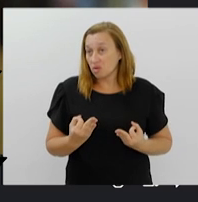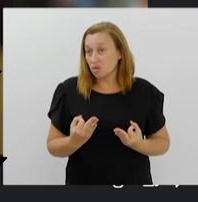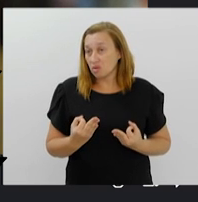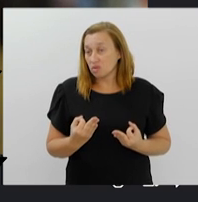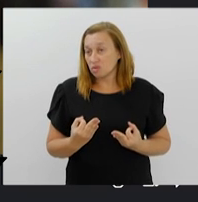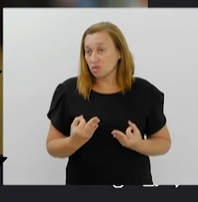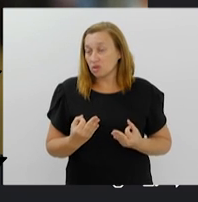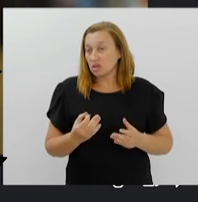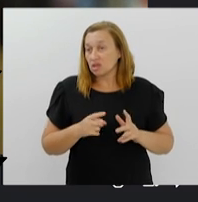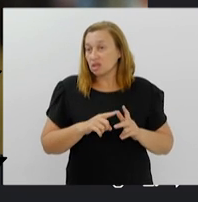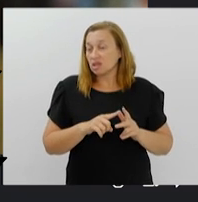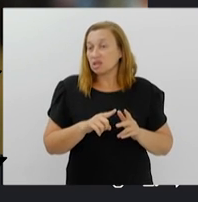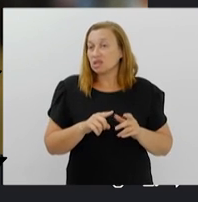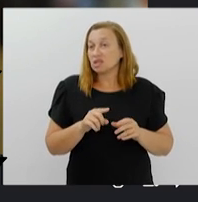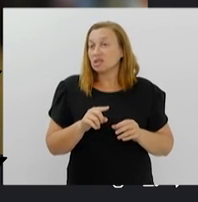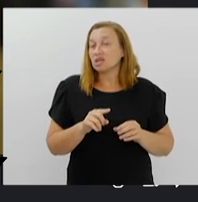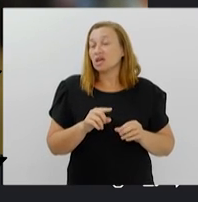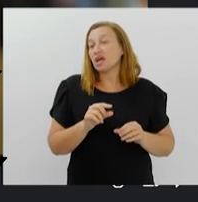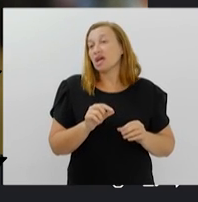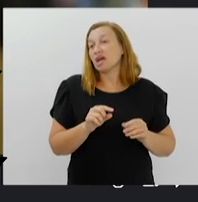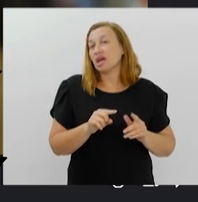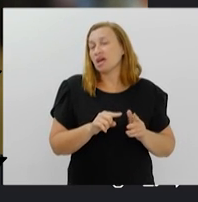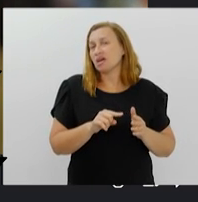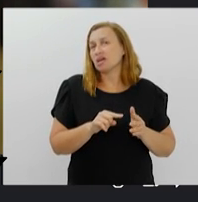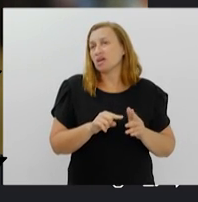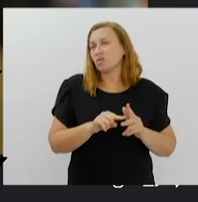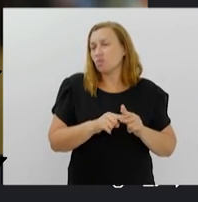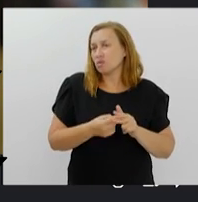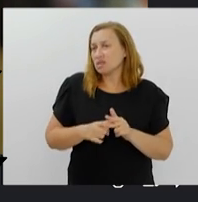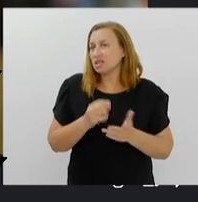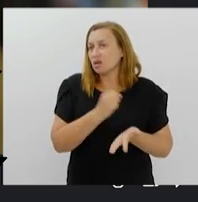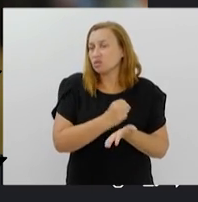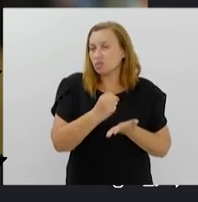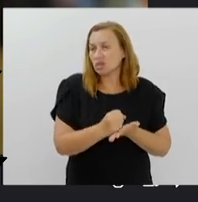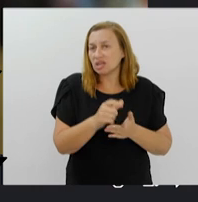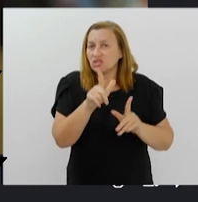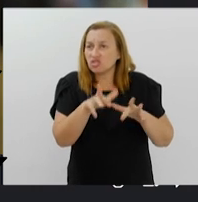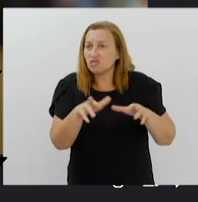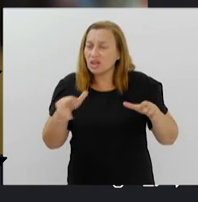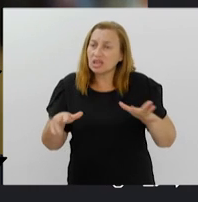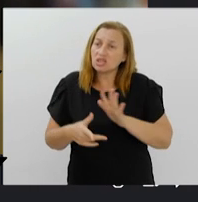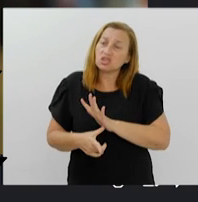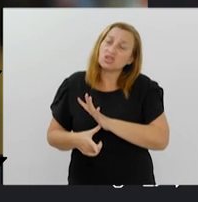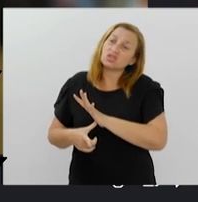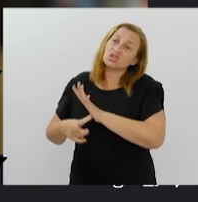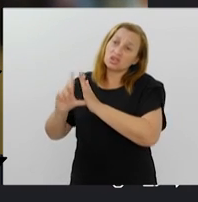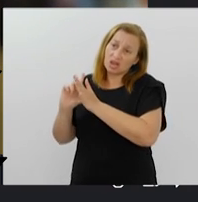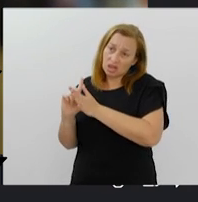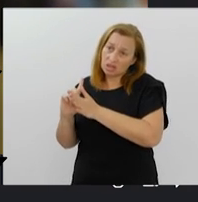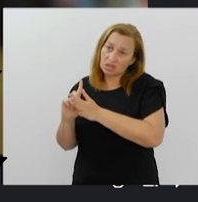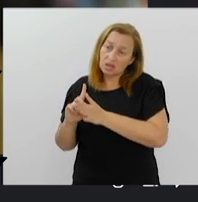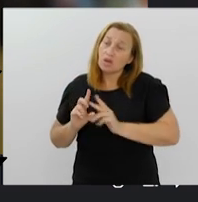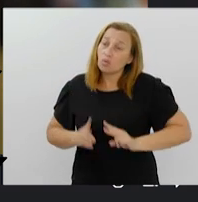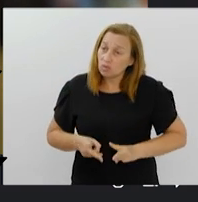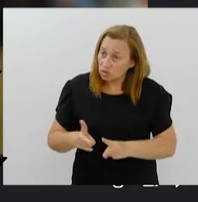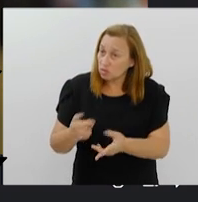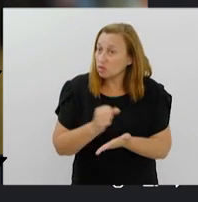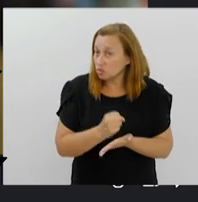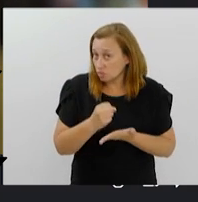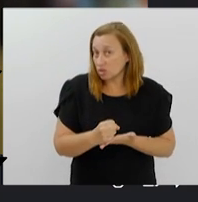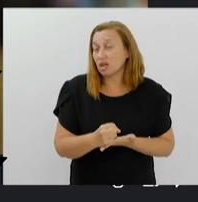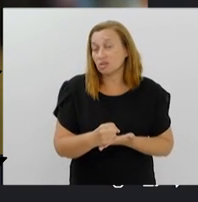seus contratos distribuir o risco de maneira eh diferente do que era antes de maneira a manter os contratos